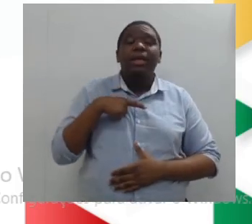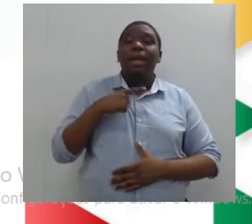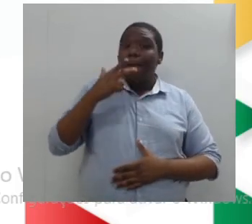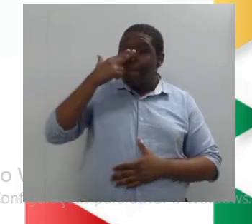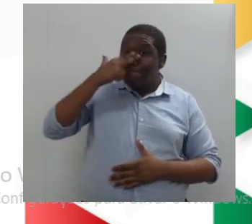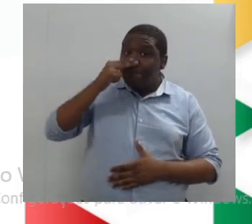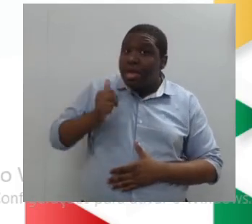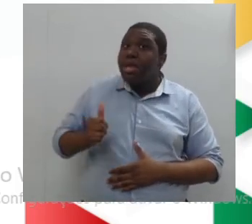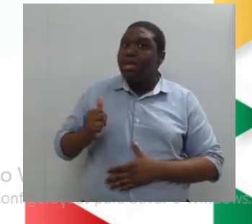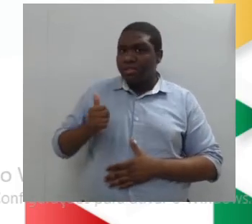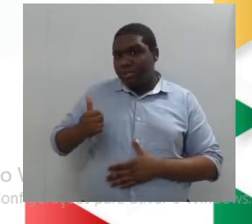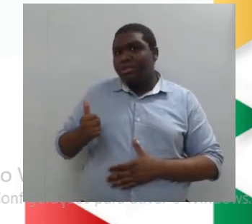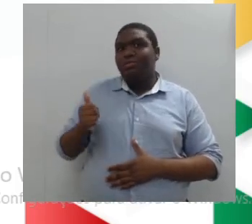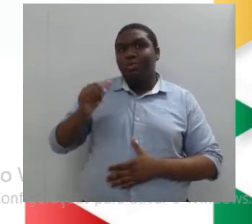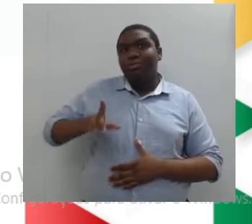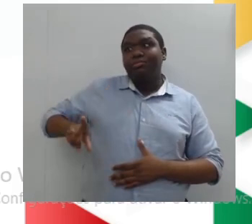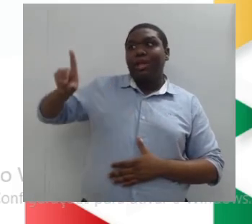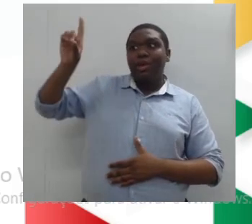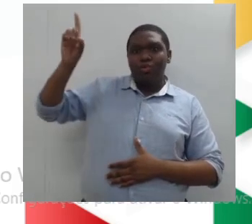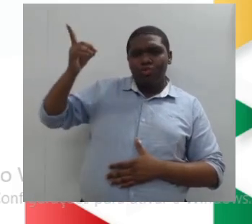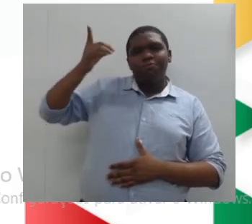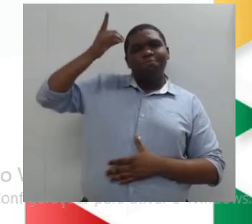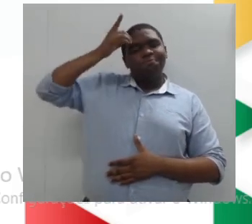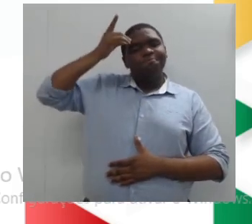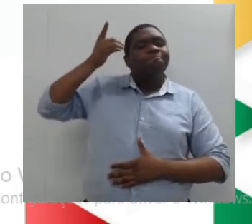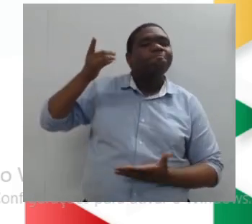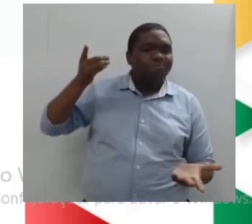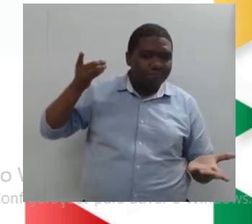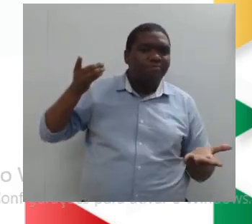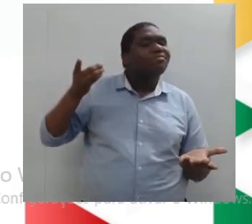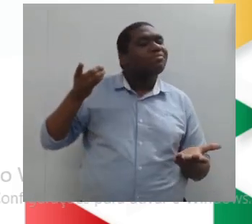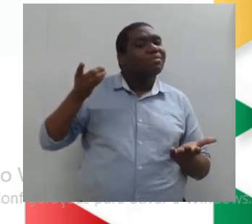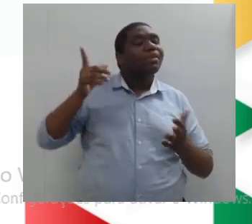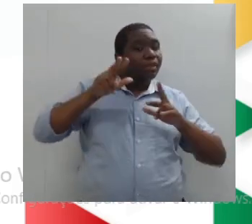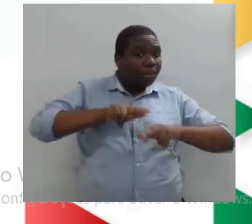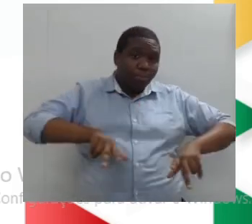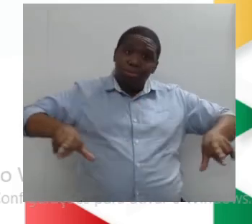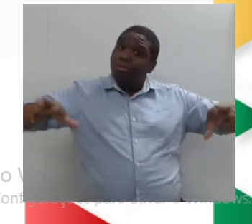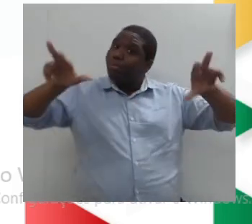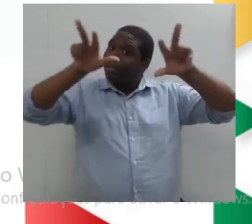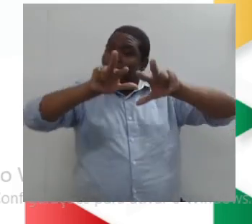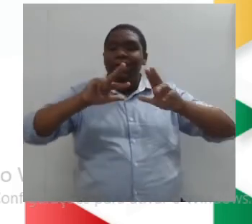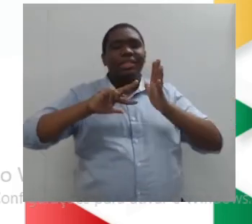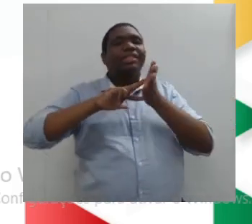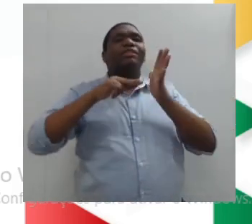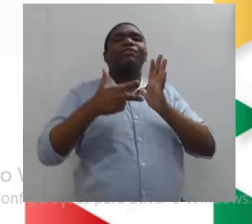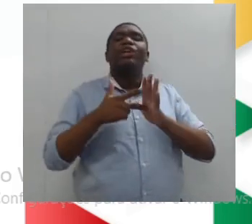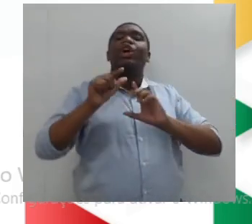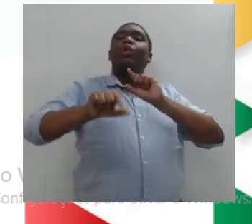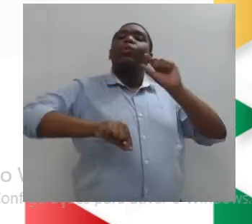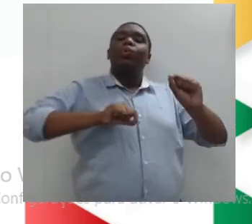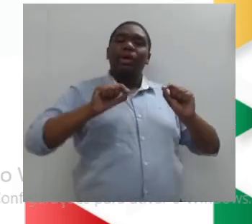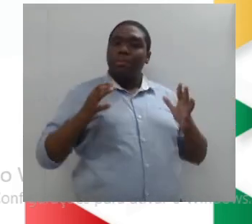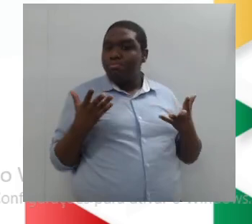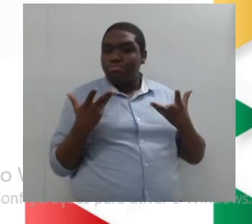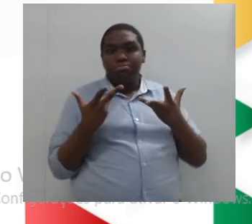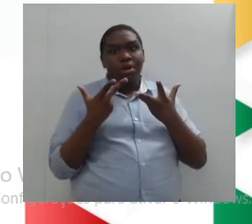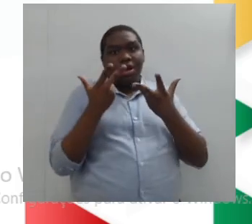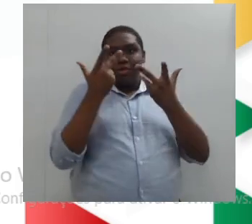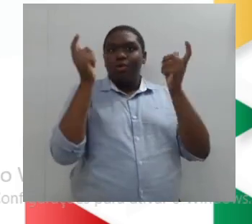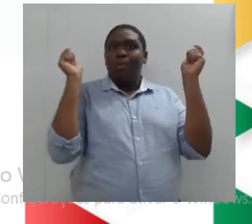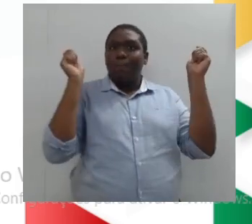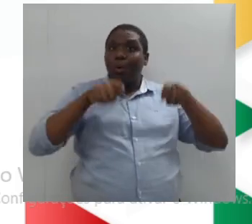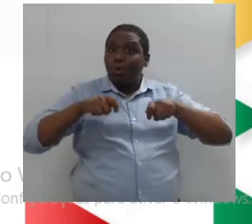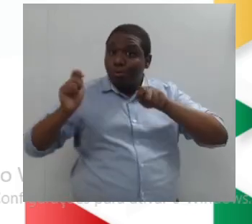mesma essência divina, e a diversidade representa riqueza às diferentes